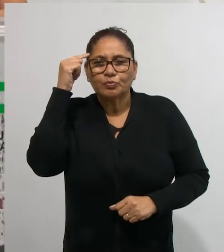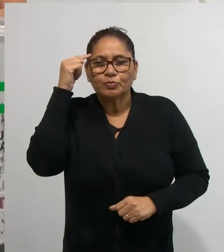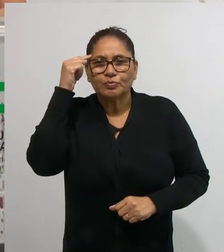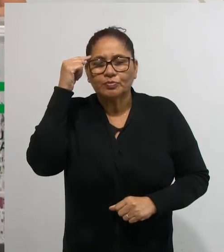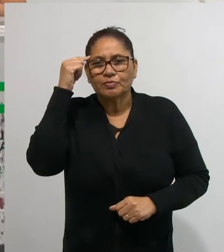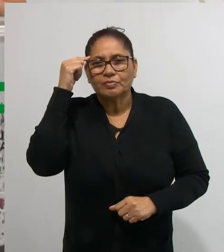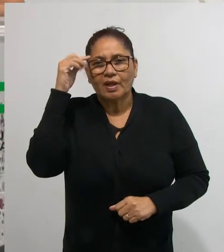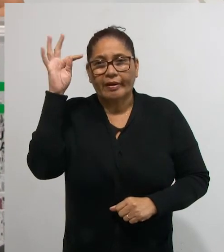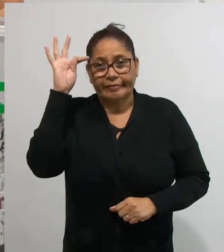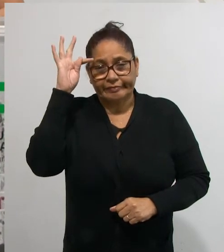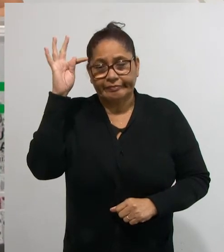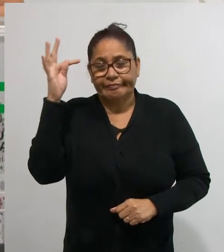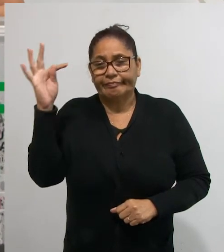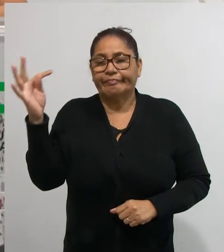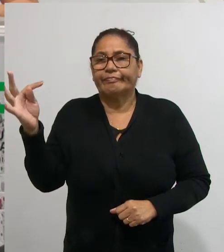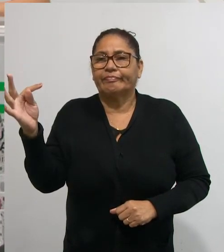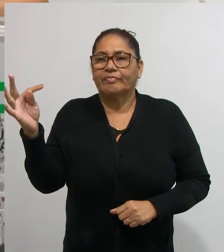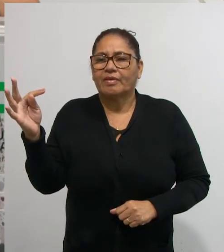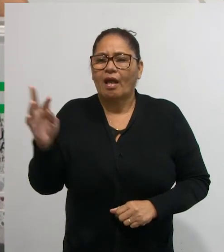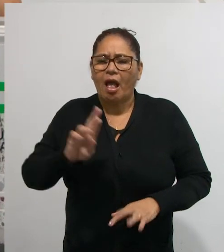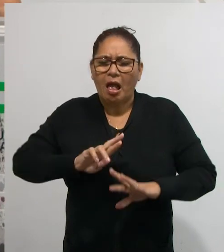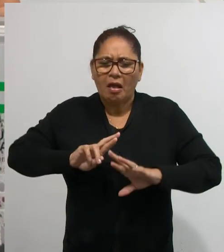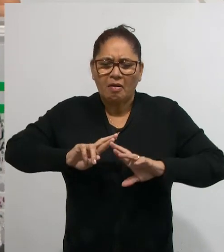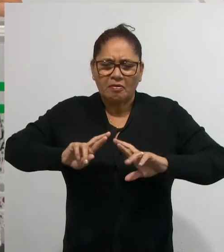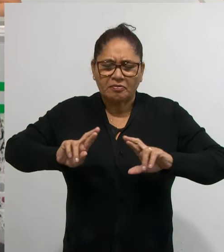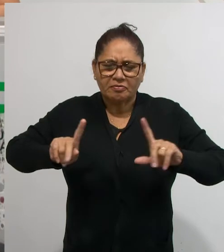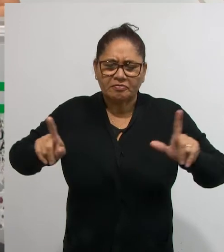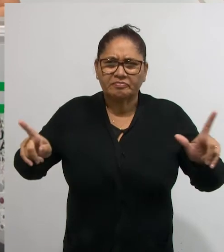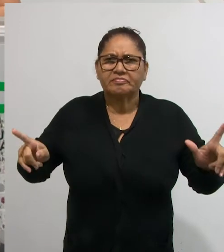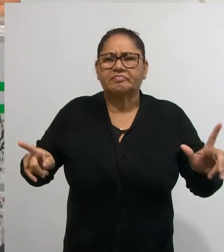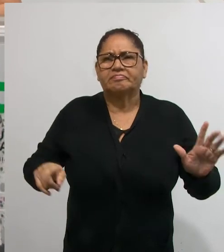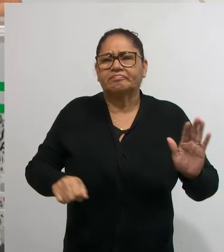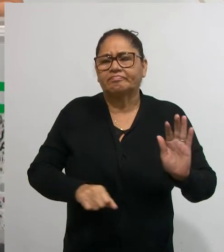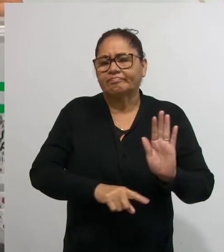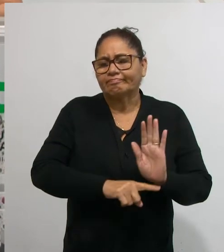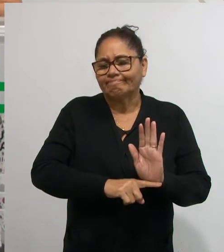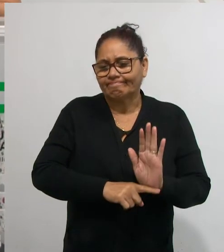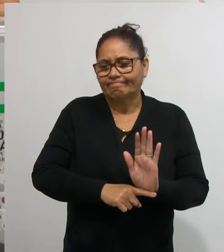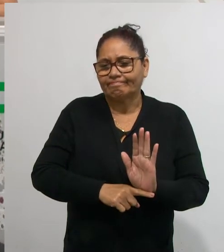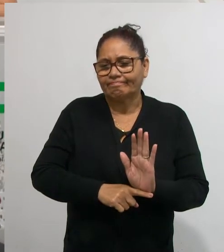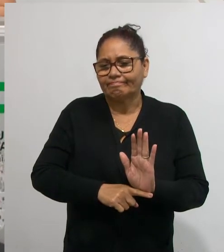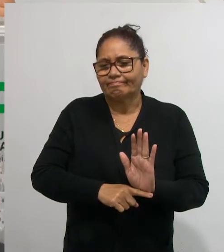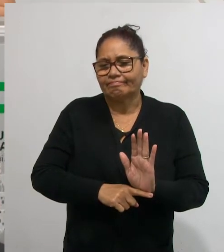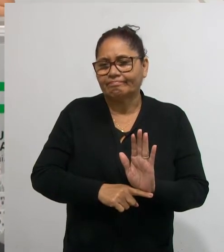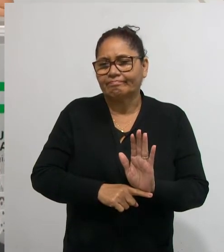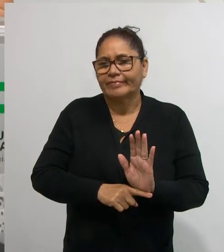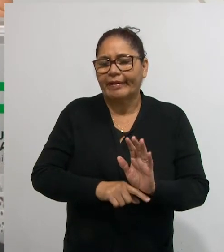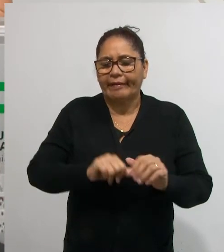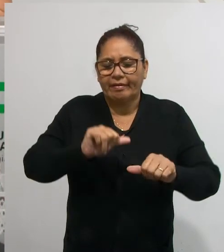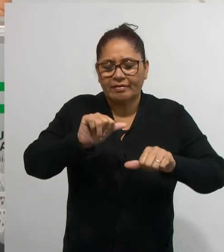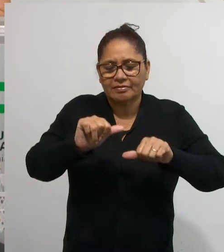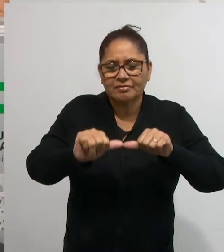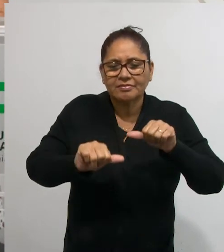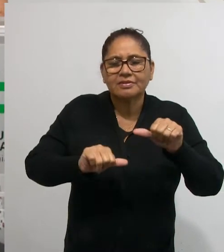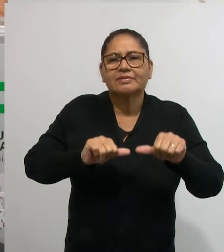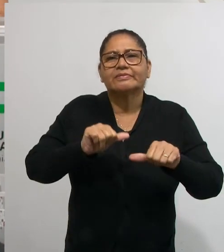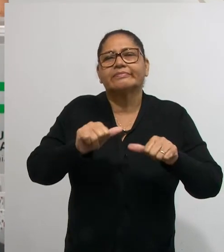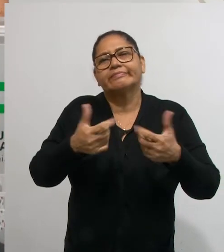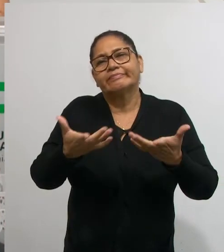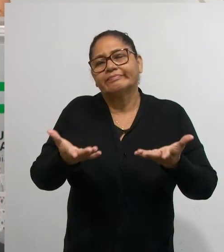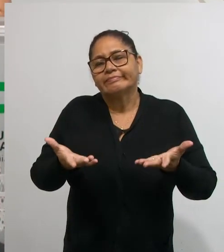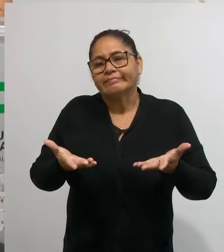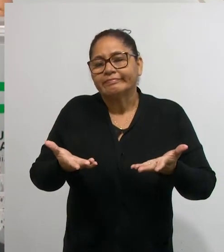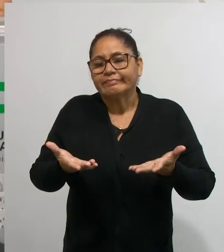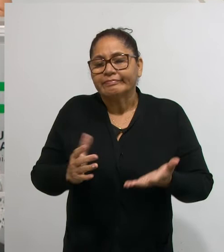pensamentos, alguns teóricos que trouxeram inúmeras contribuições, porque a sociedade como um todo ela ia se modificando, ela trouxe